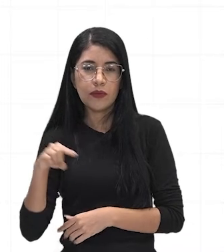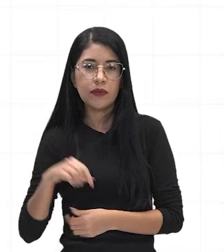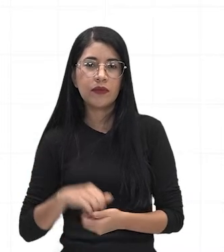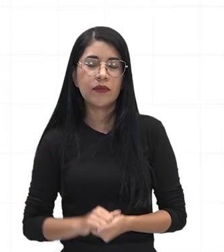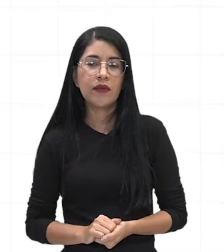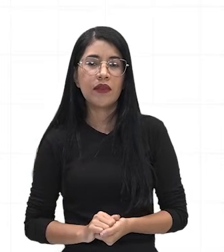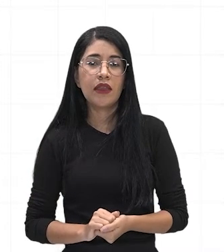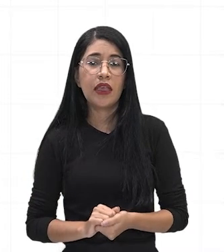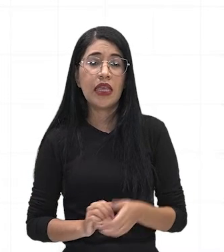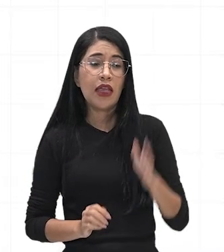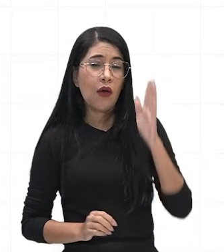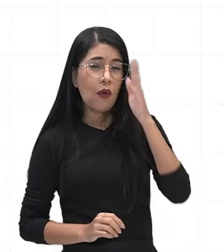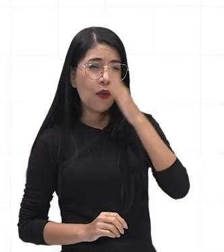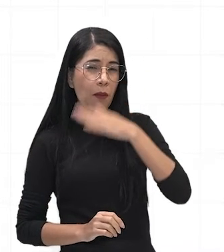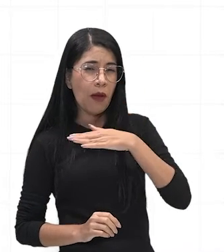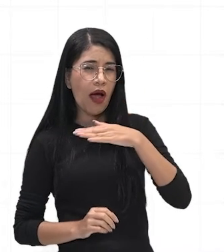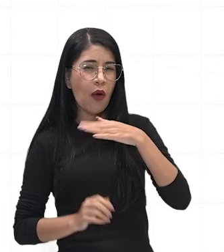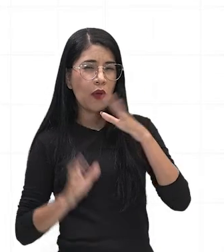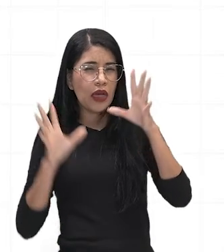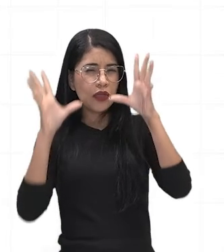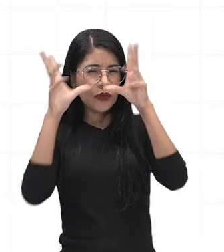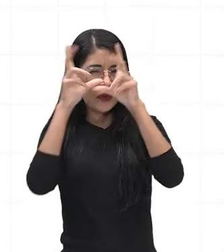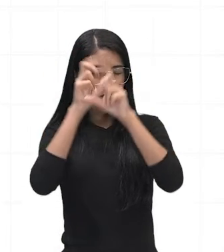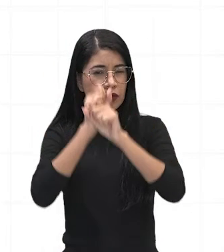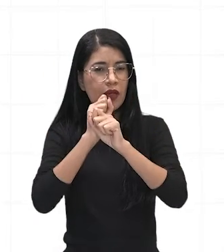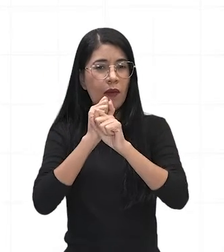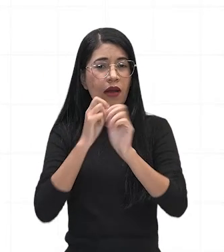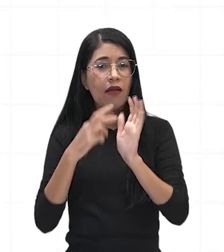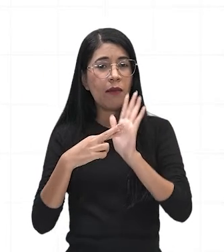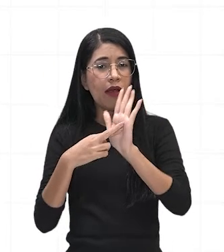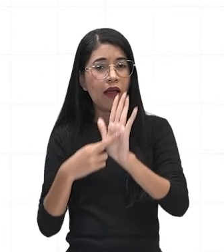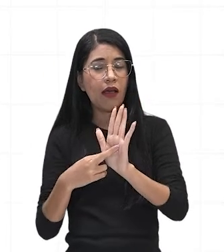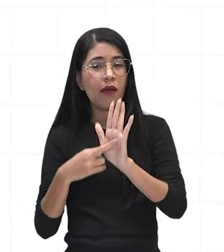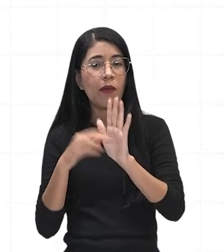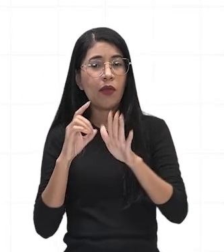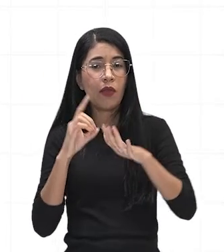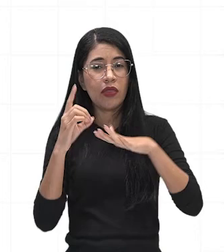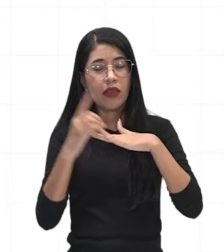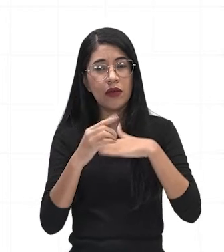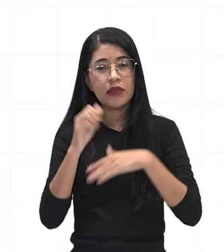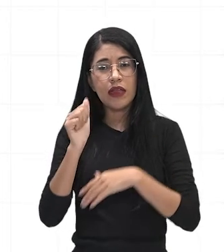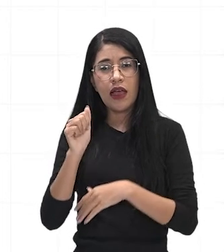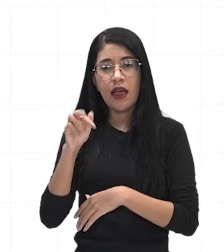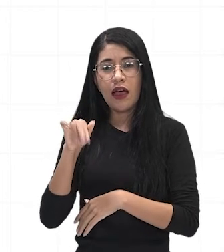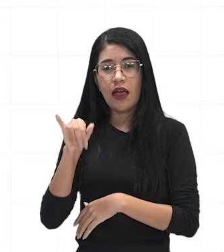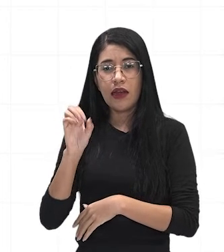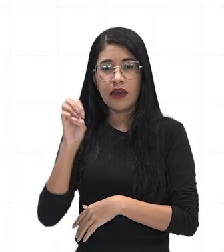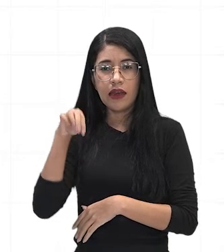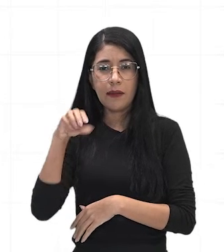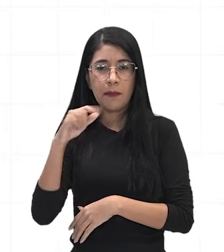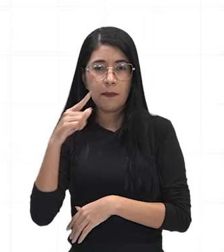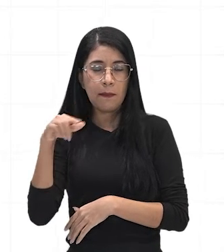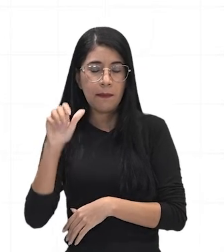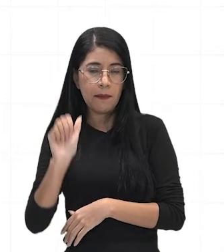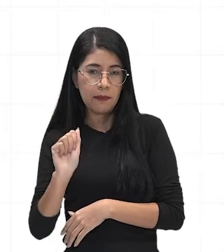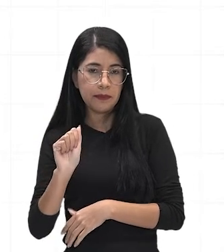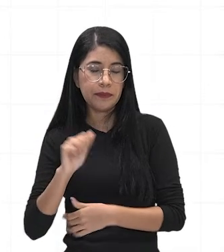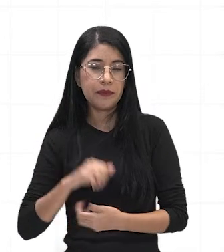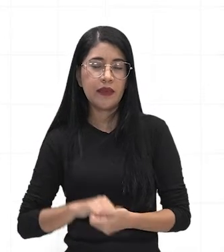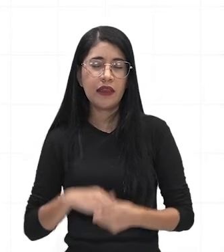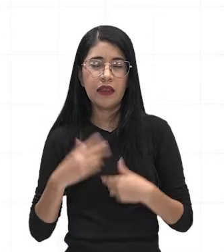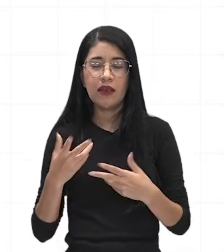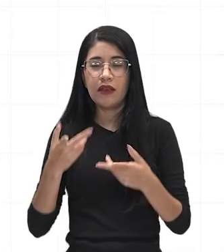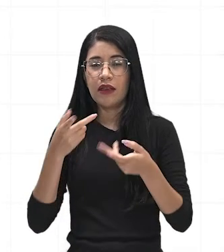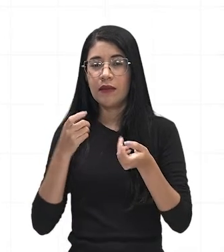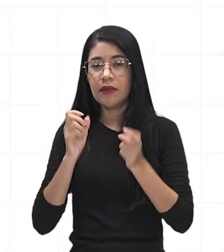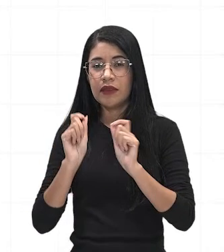enquanto o mal e as trevas eram representados pelo deus Arimã. Tá? Então, percebe